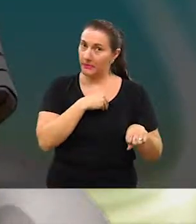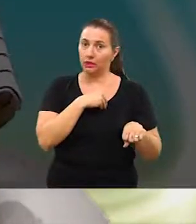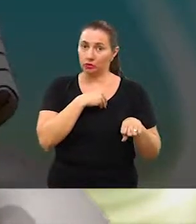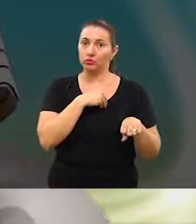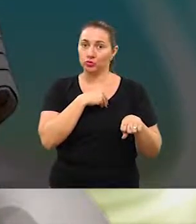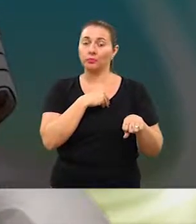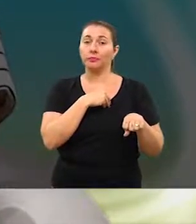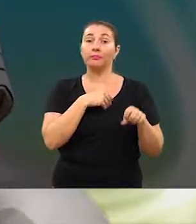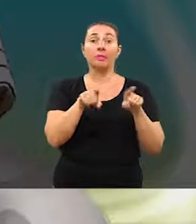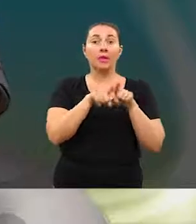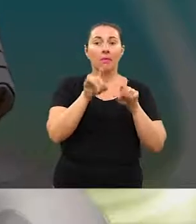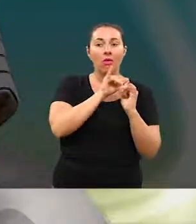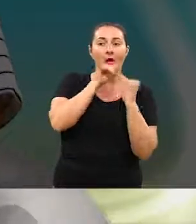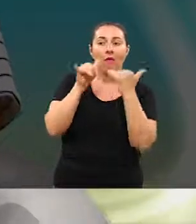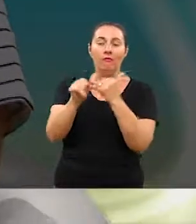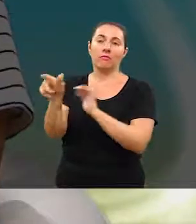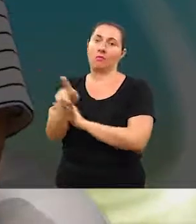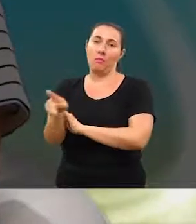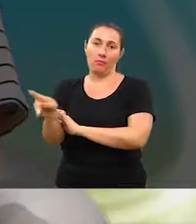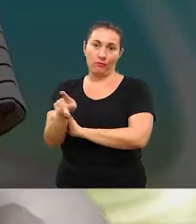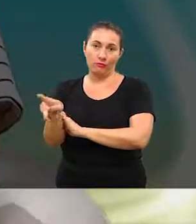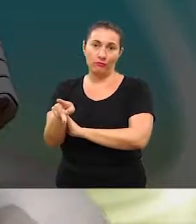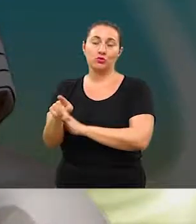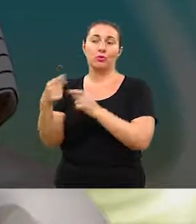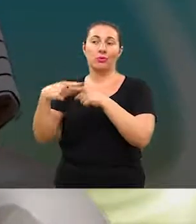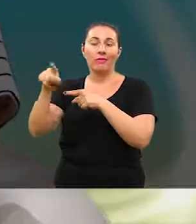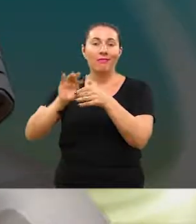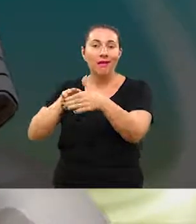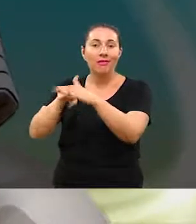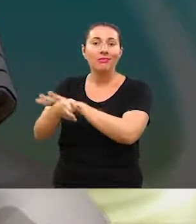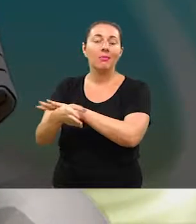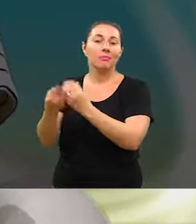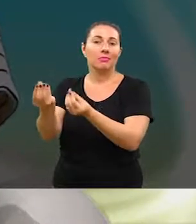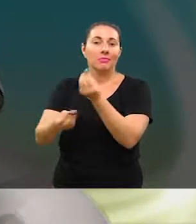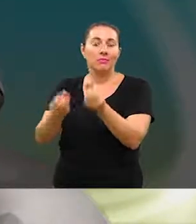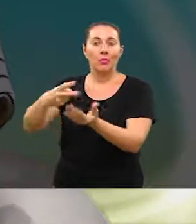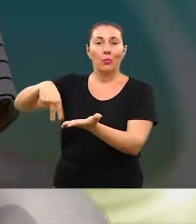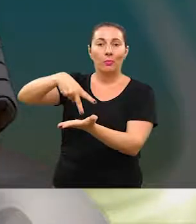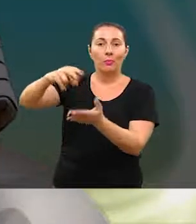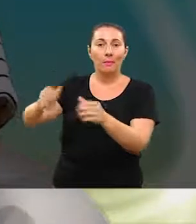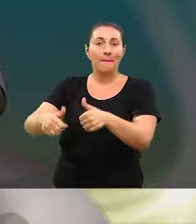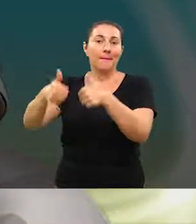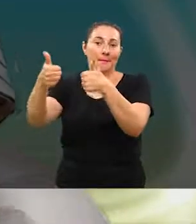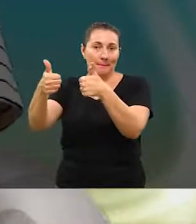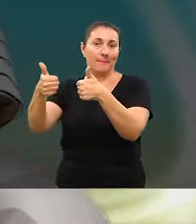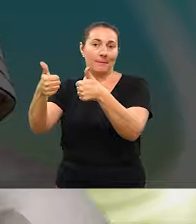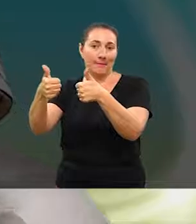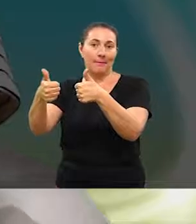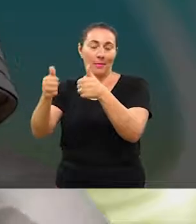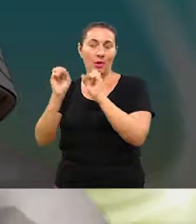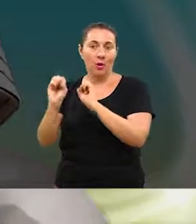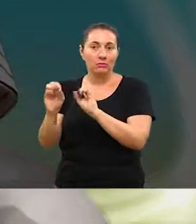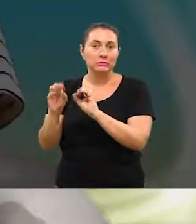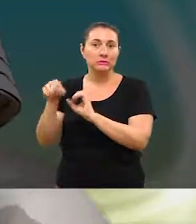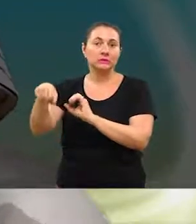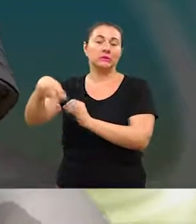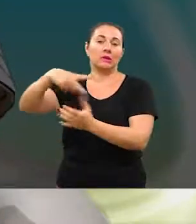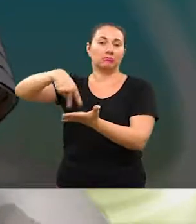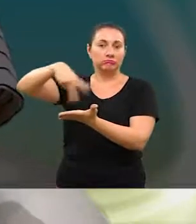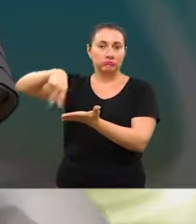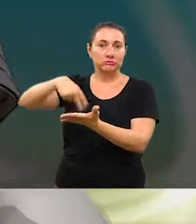aulas de dança. E que o professor de dança sempre saiba disso para poder adaptar exercícios, ou para poder direcionar melhor as aulas para essa